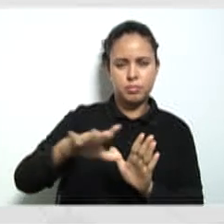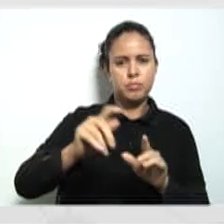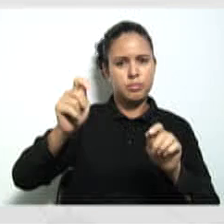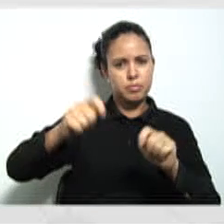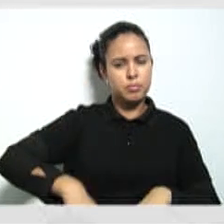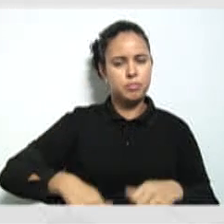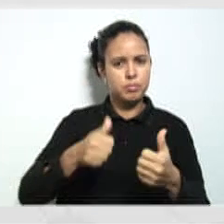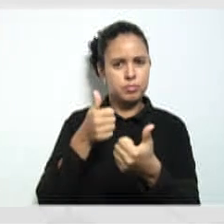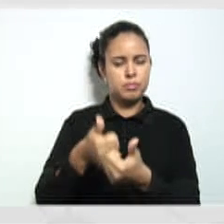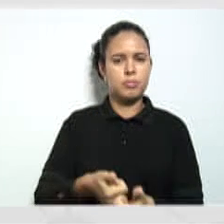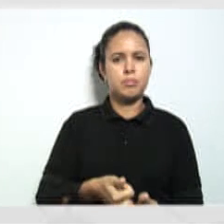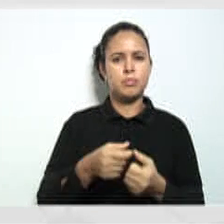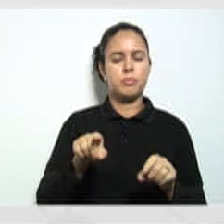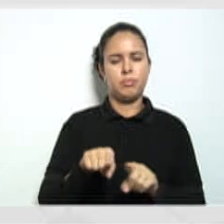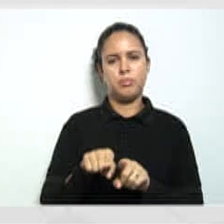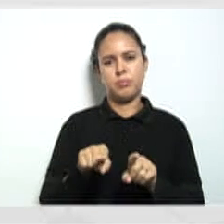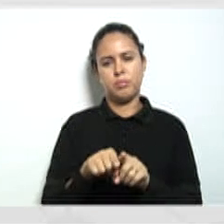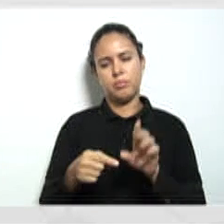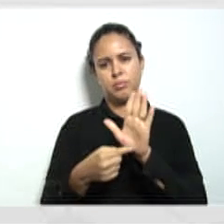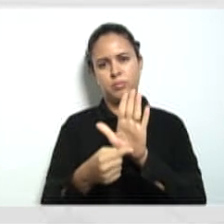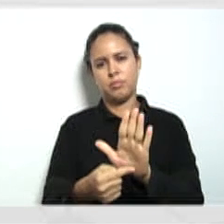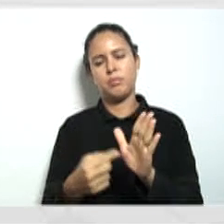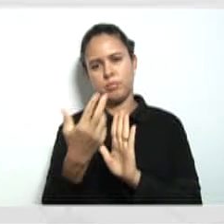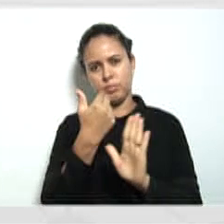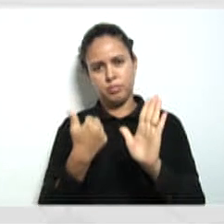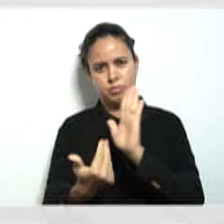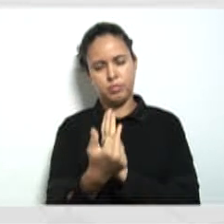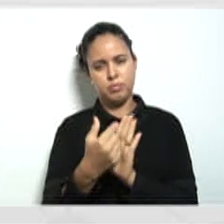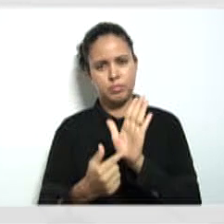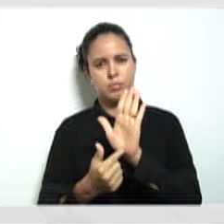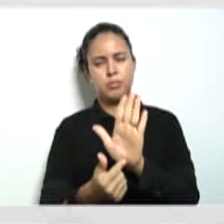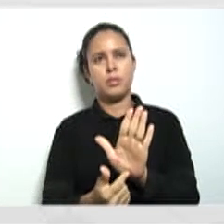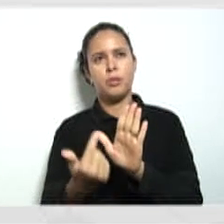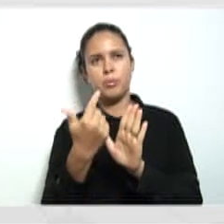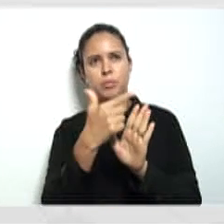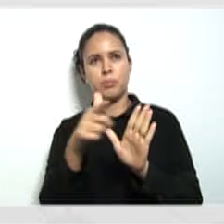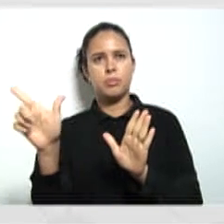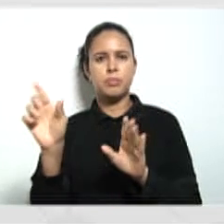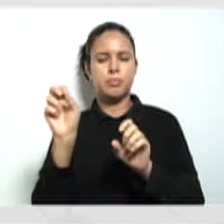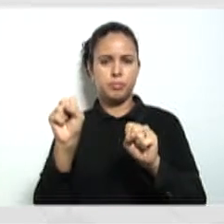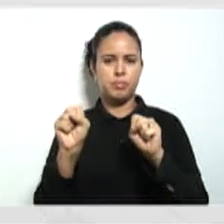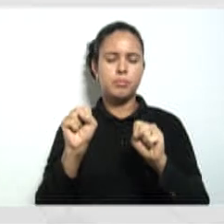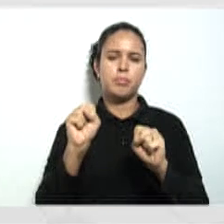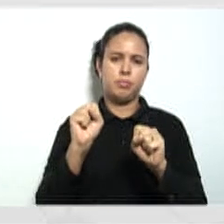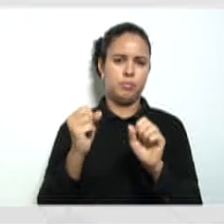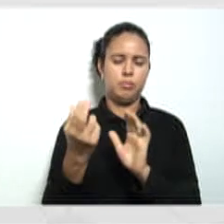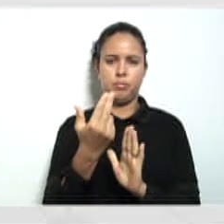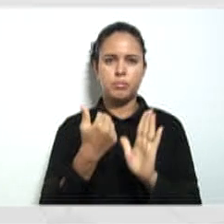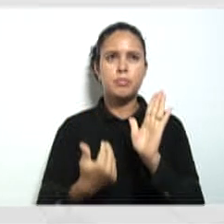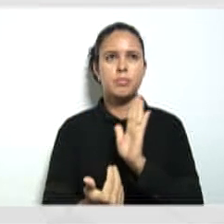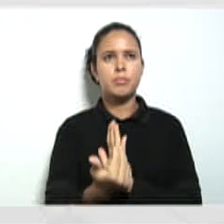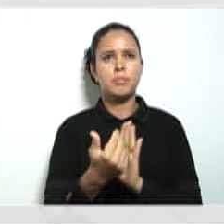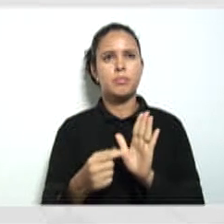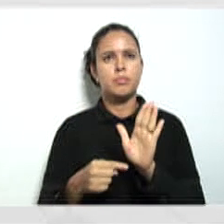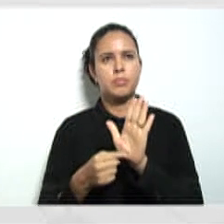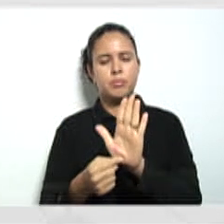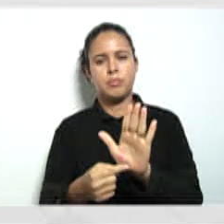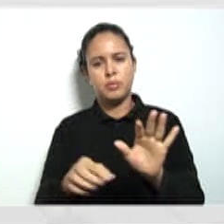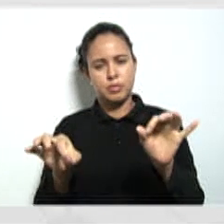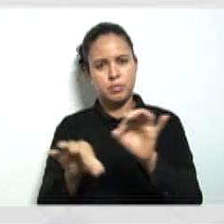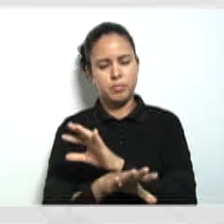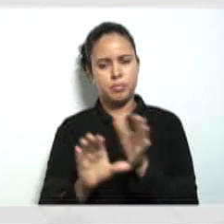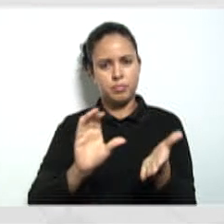sua região. Talvez traga uma figura ilustrativa, não precisa necessariamente ser essa. Possa trazer uma outra ilustração e apresente